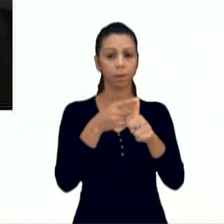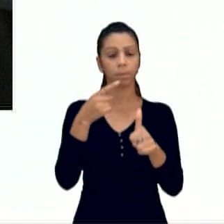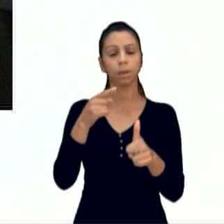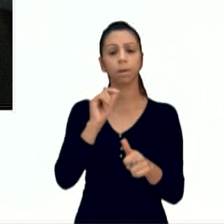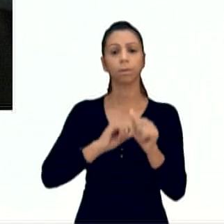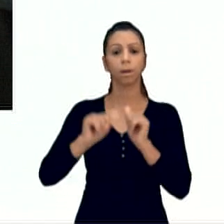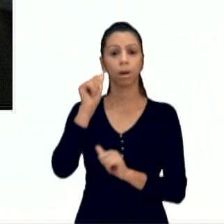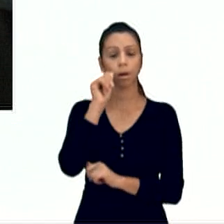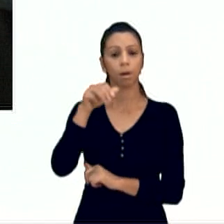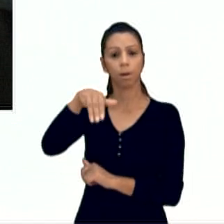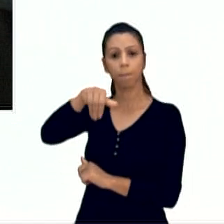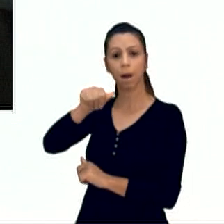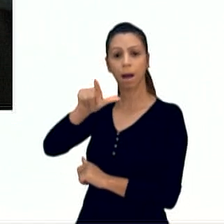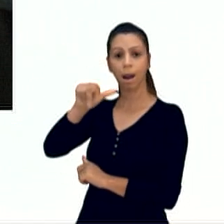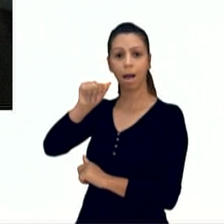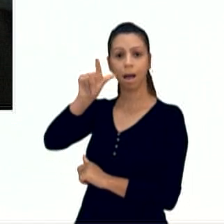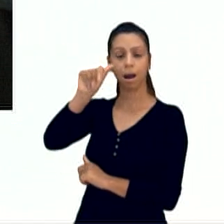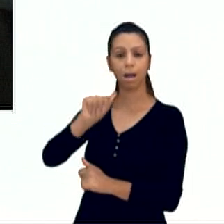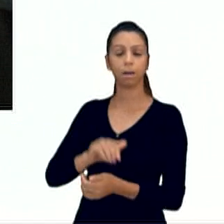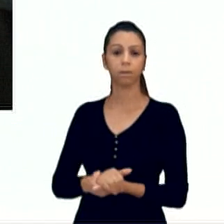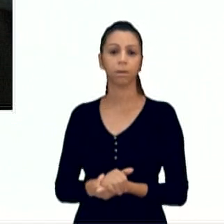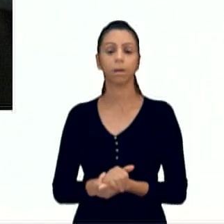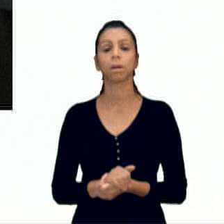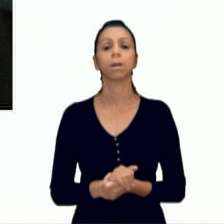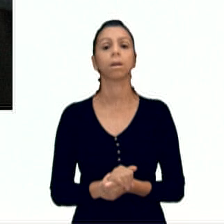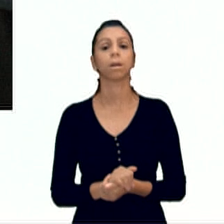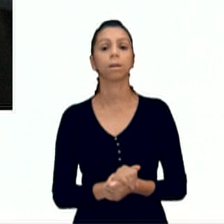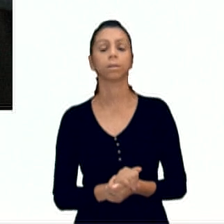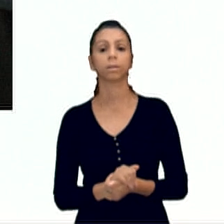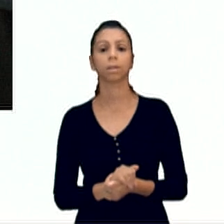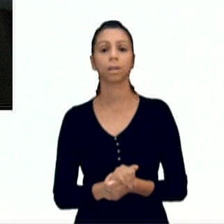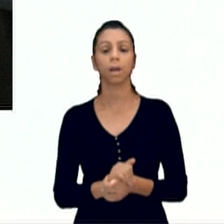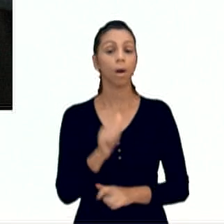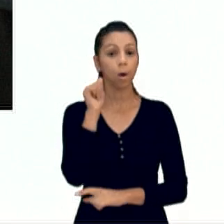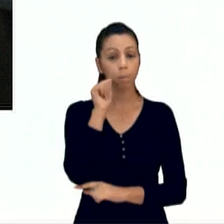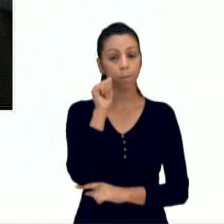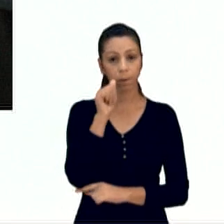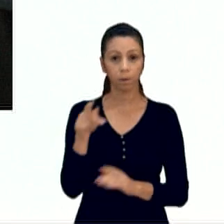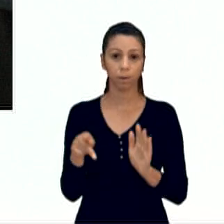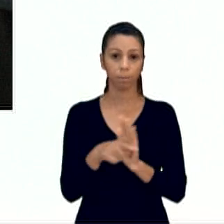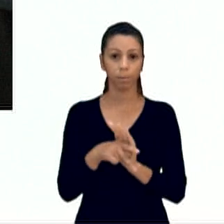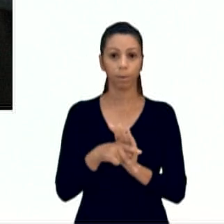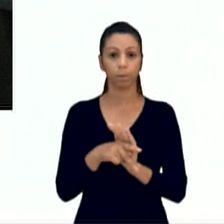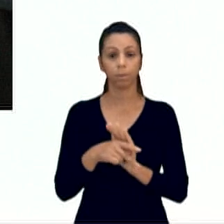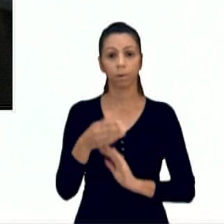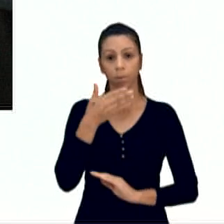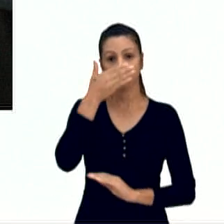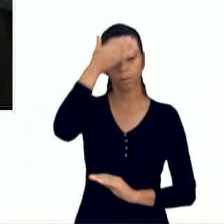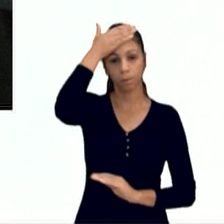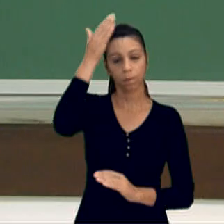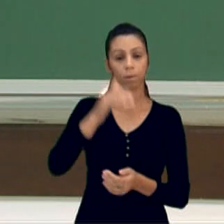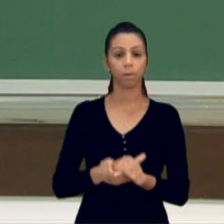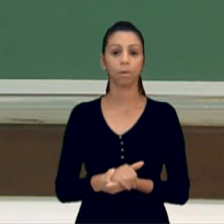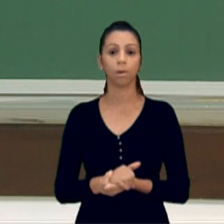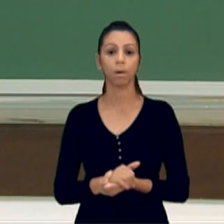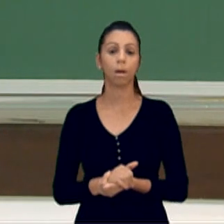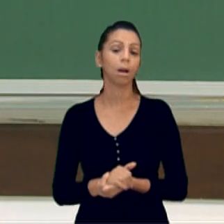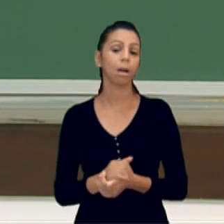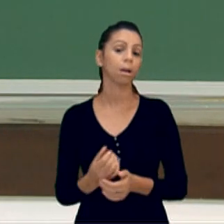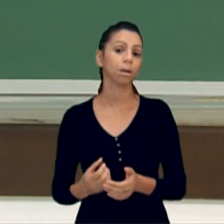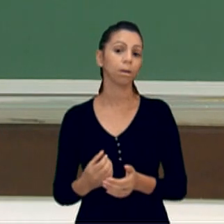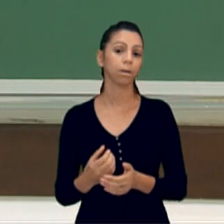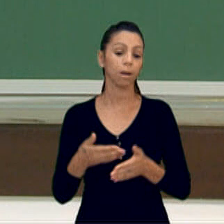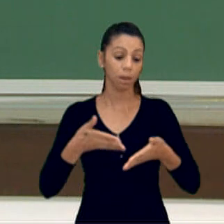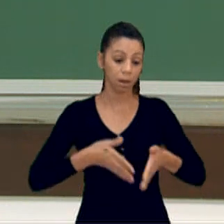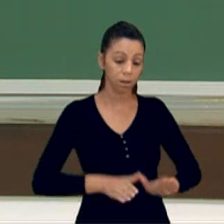Malala. Malala é uma menina paquistanesa. Ela nasceu e cresceu em uma região do Paquistão